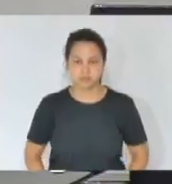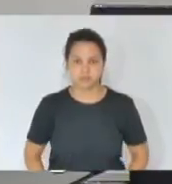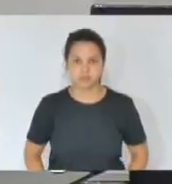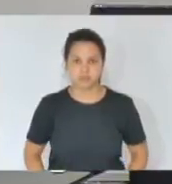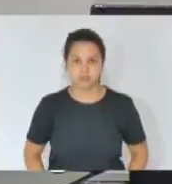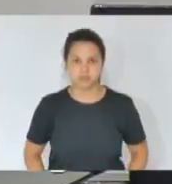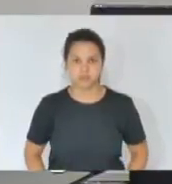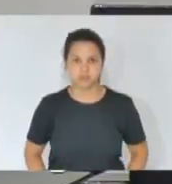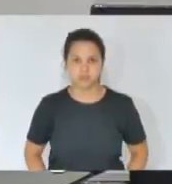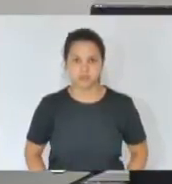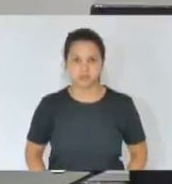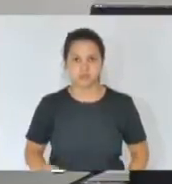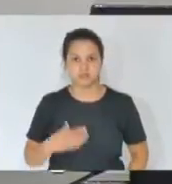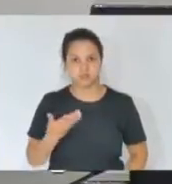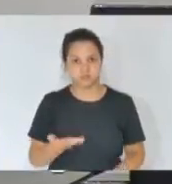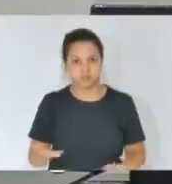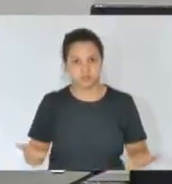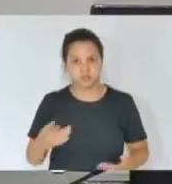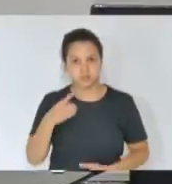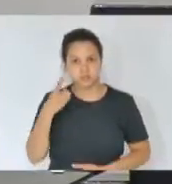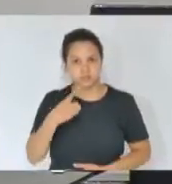Senhores deputados, senhoras deputadas,